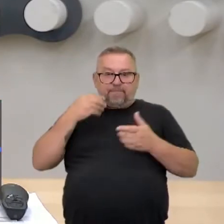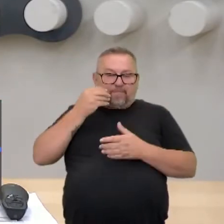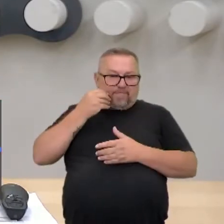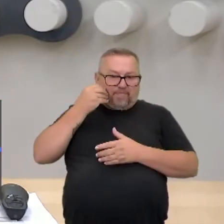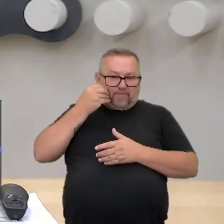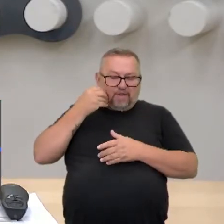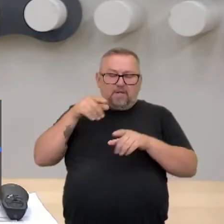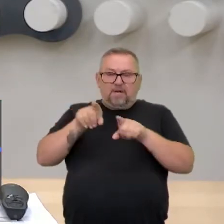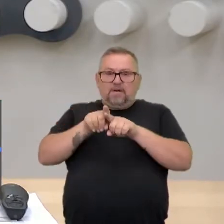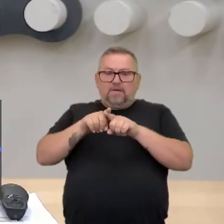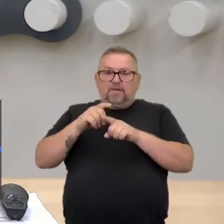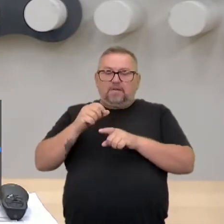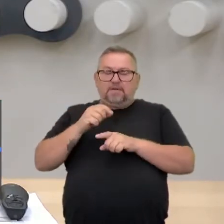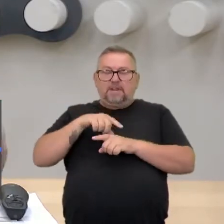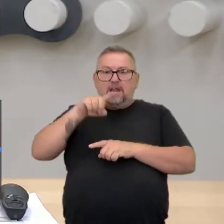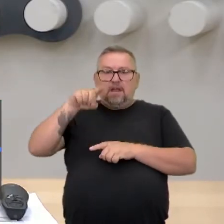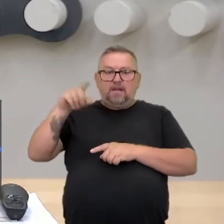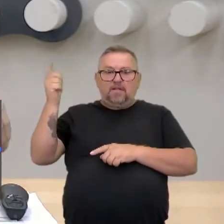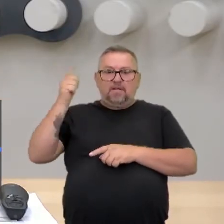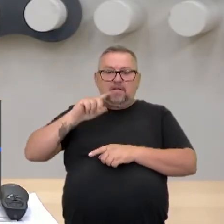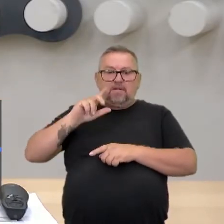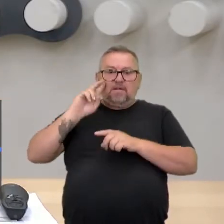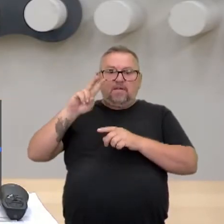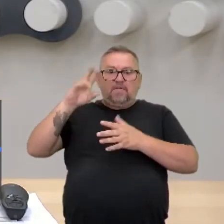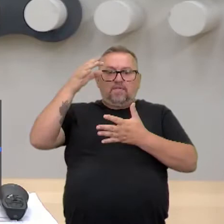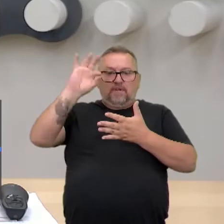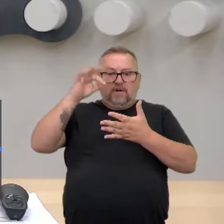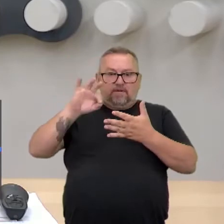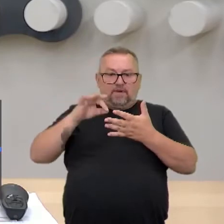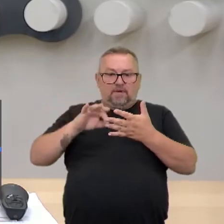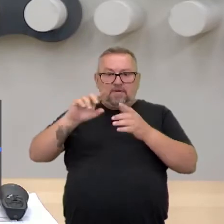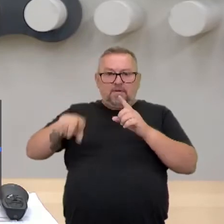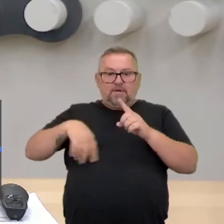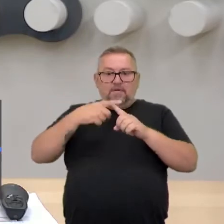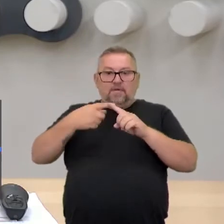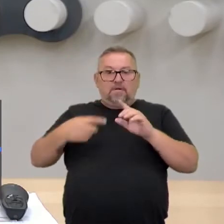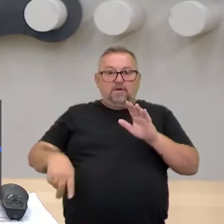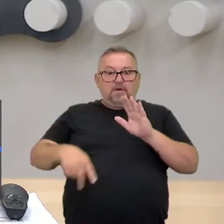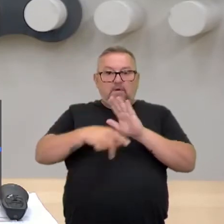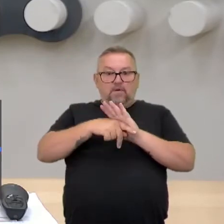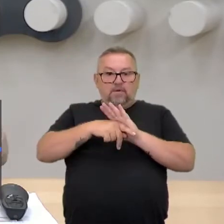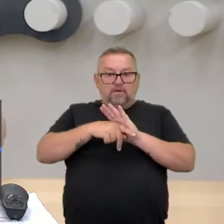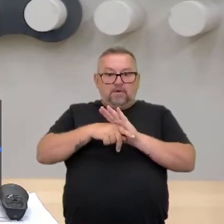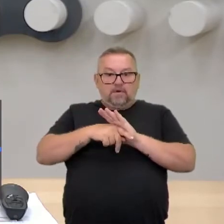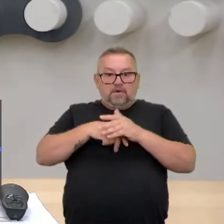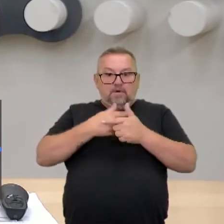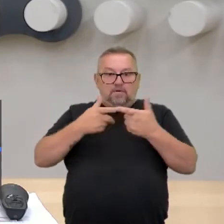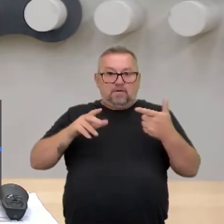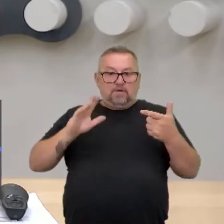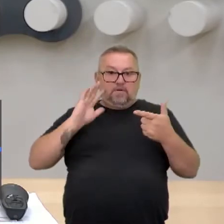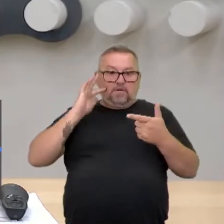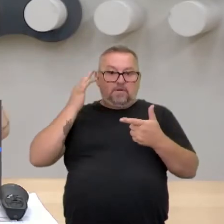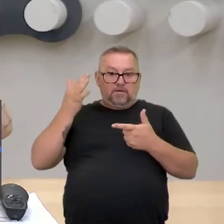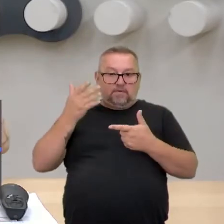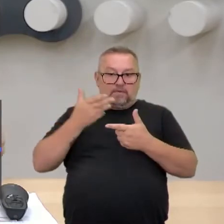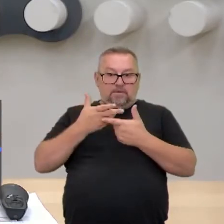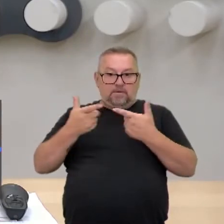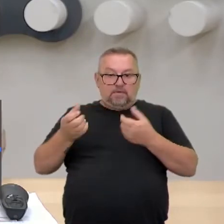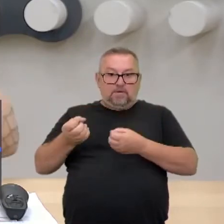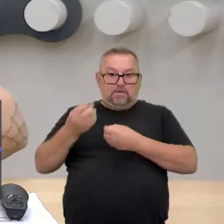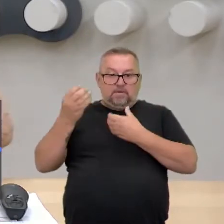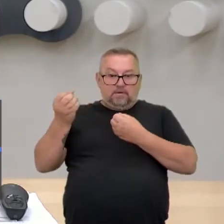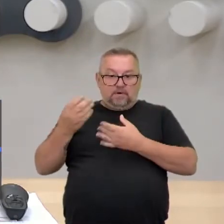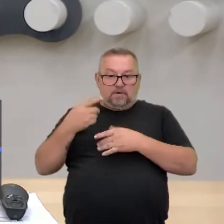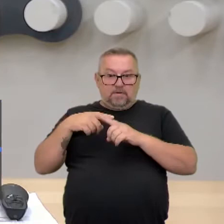experimentos científicos para conseguir verificar com mais propriedade os fenômenos os elementos e os